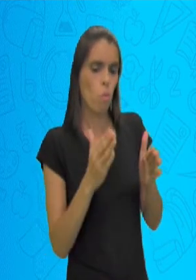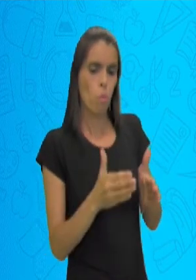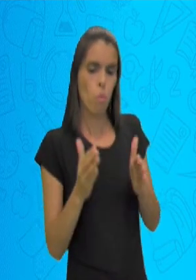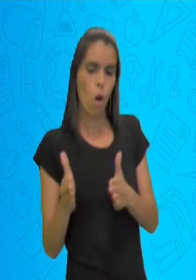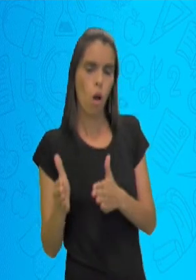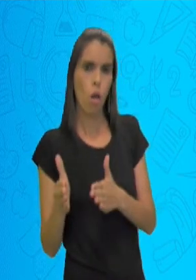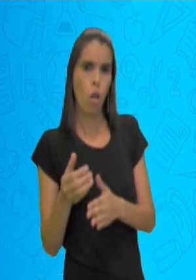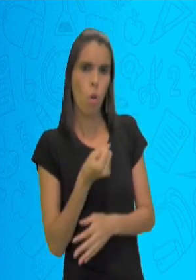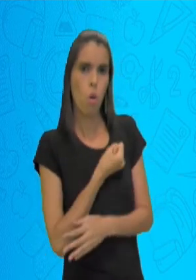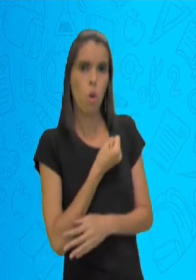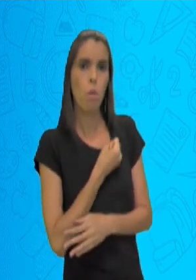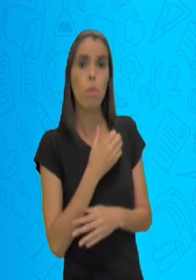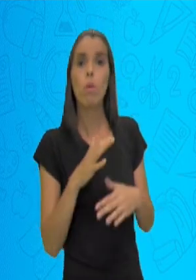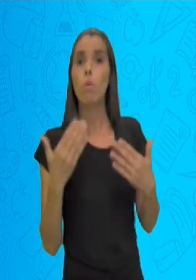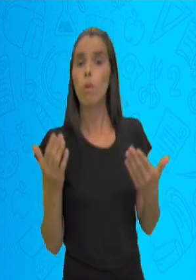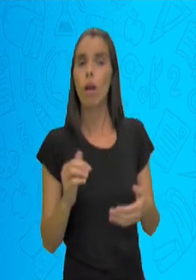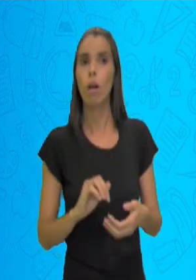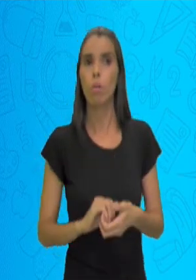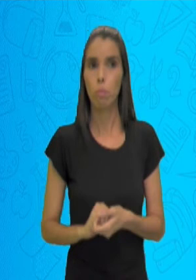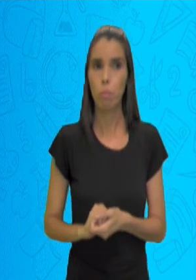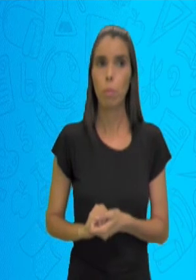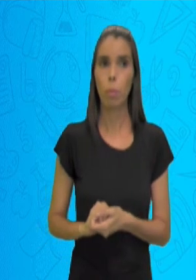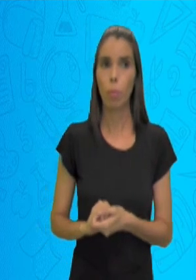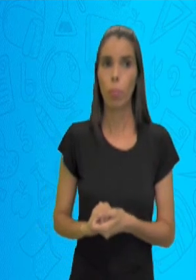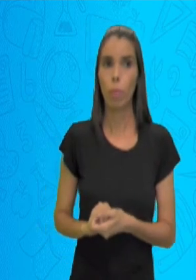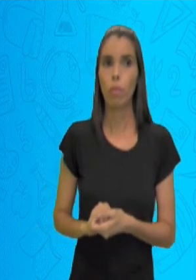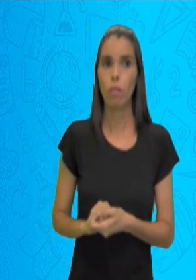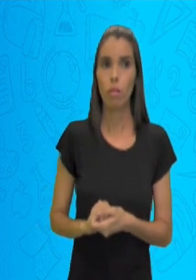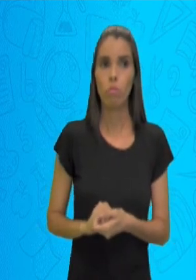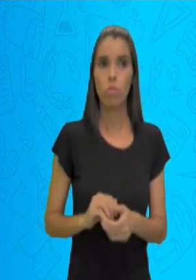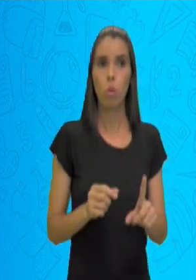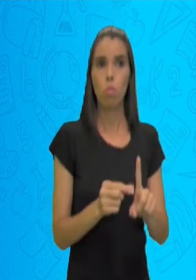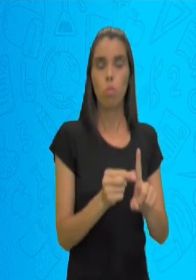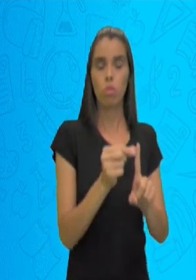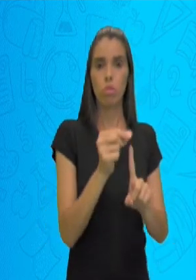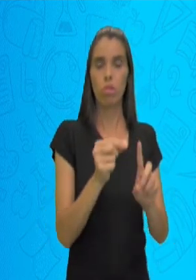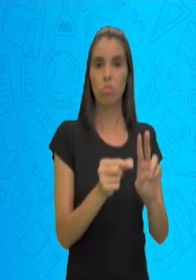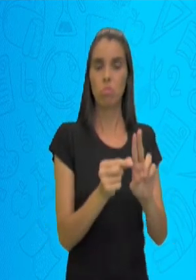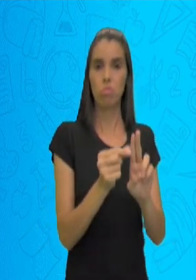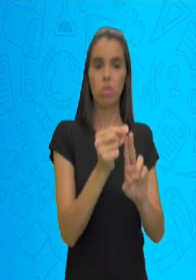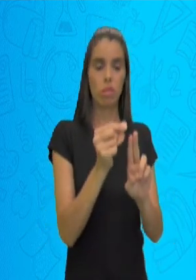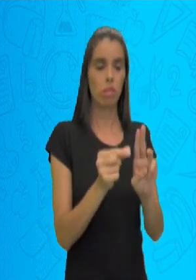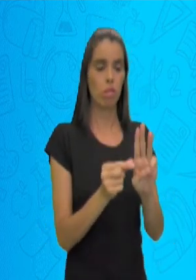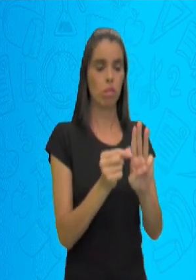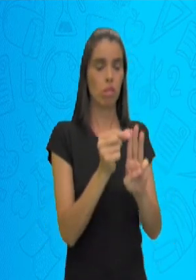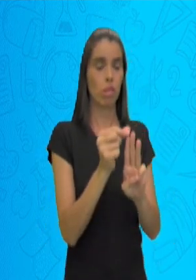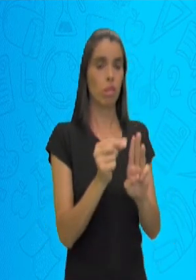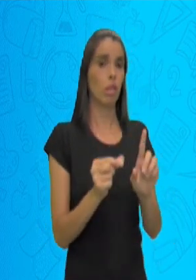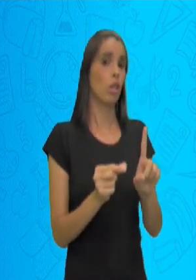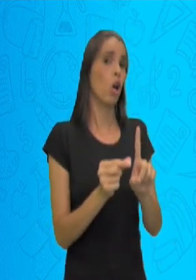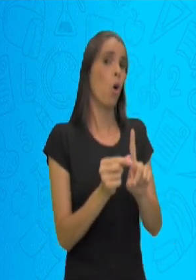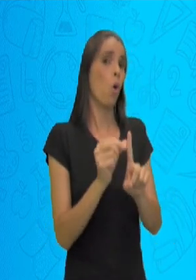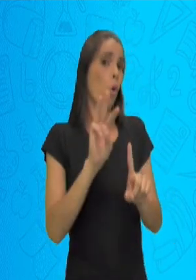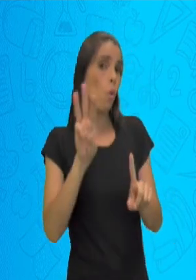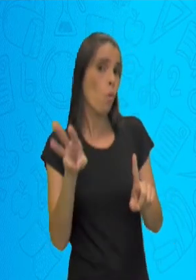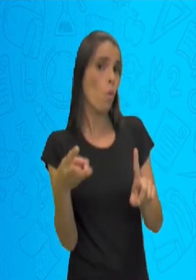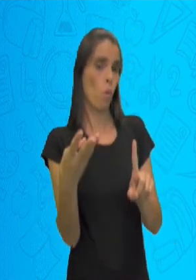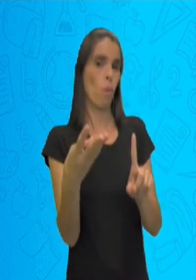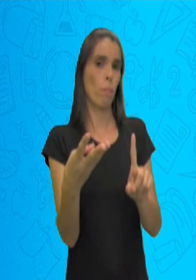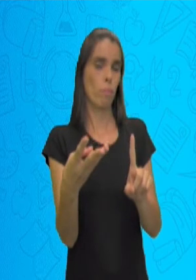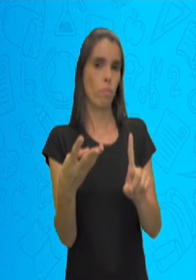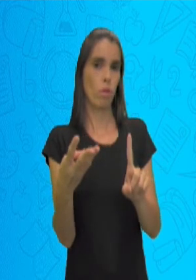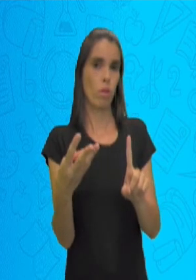contar? Unidade, dezena, centena e unidade de milhar. Então, são